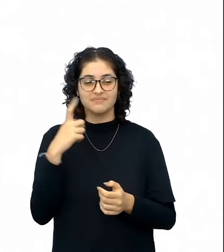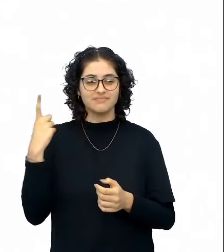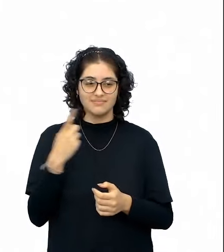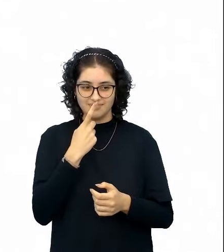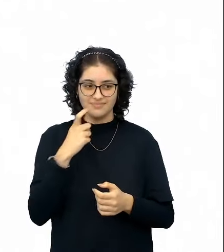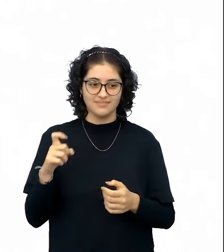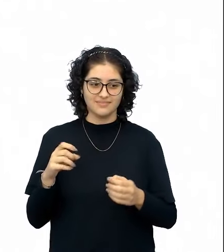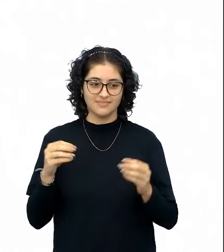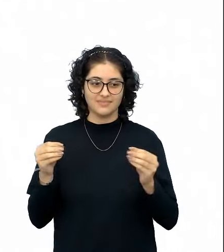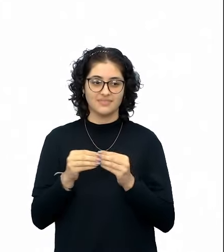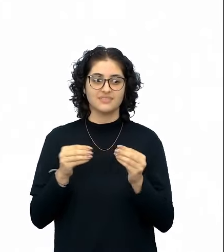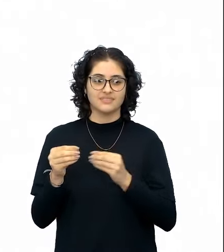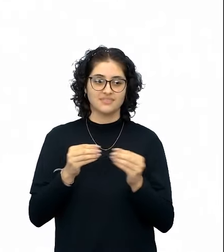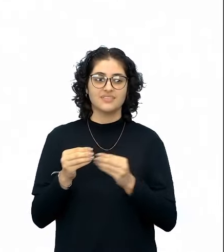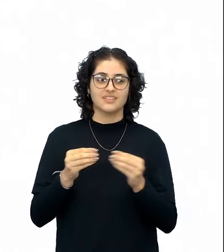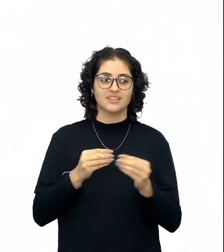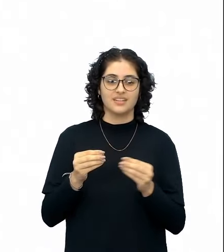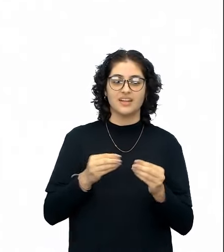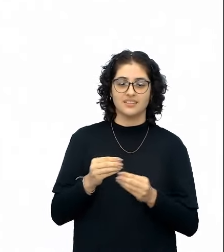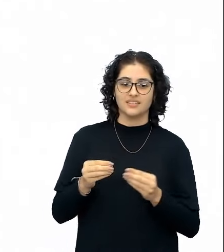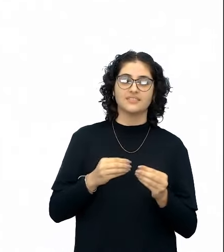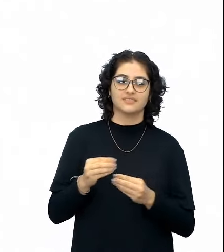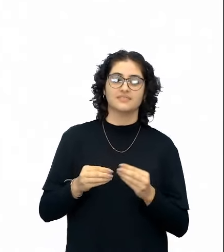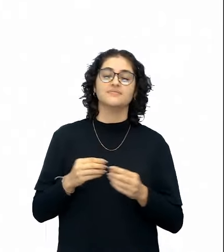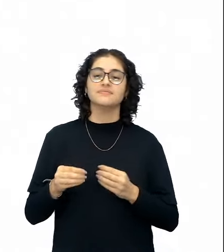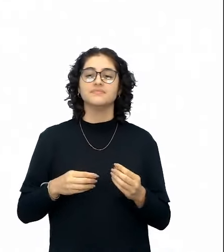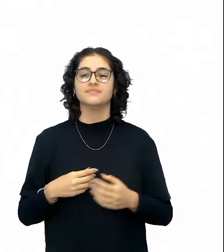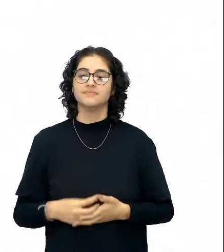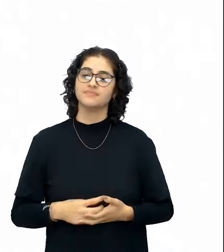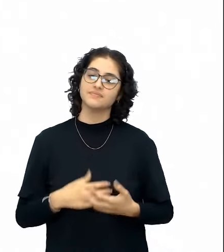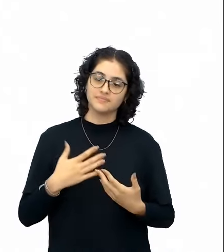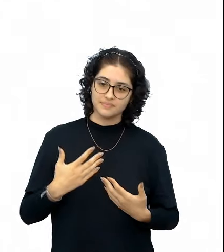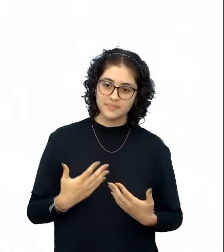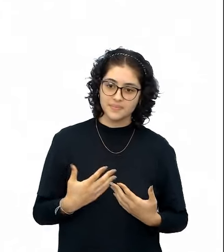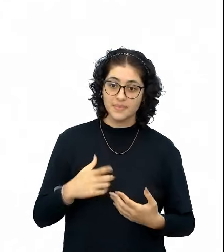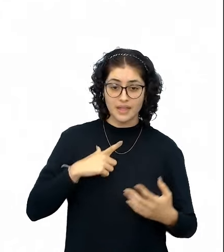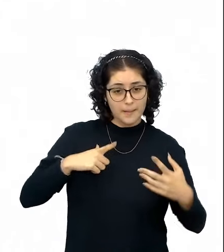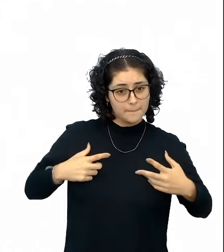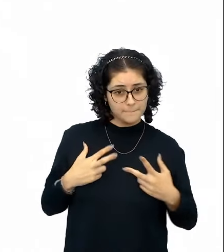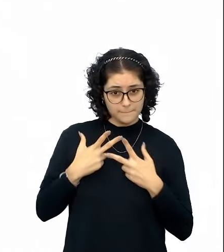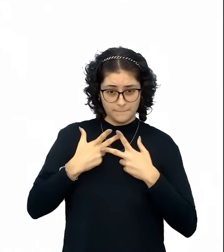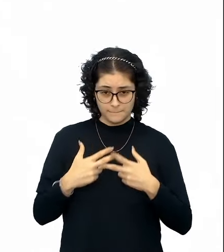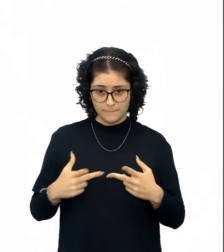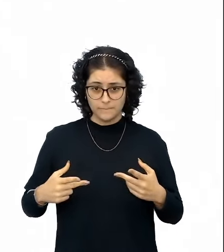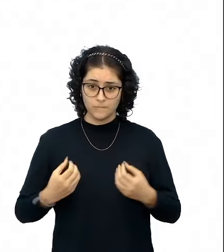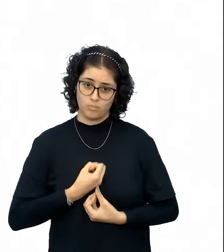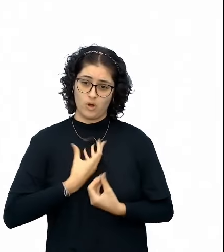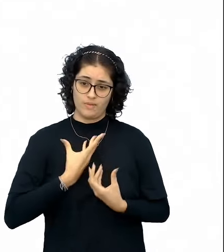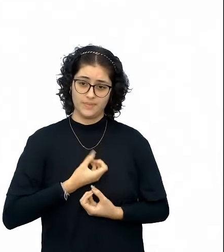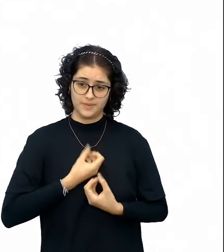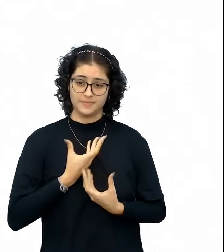tanto em história em quadrinhos, tanto em memes, tanto quanto também em poemas.